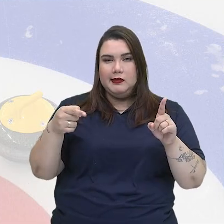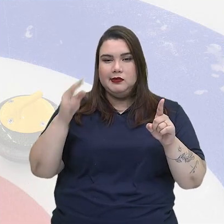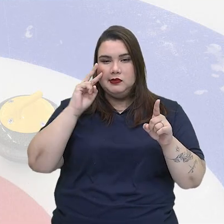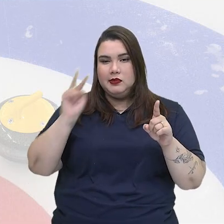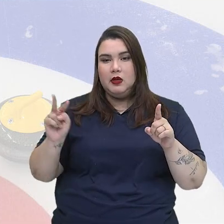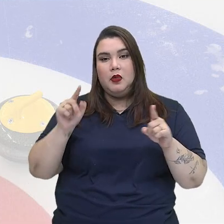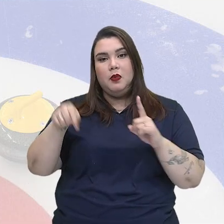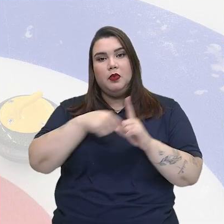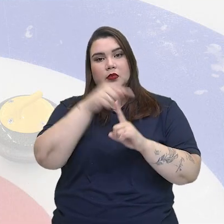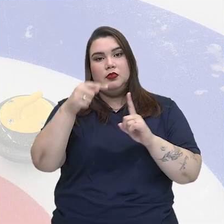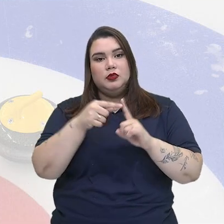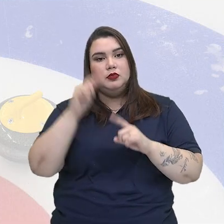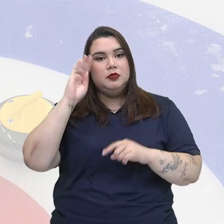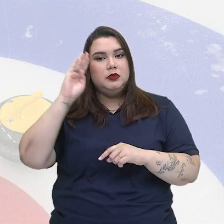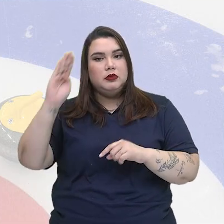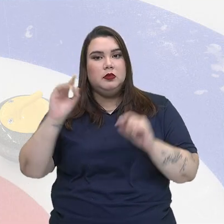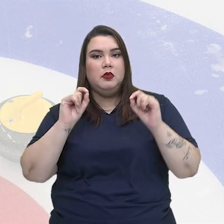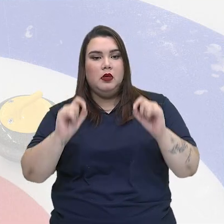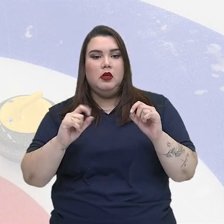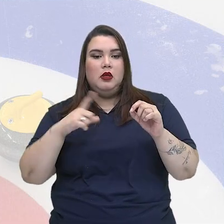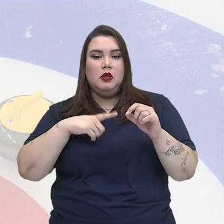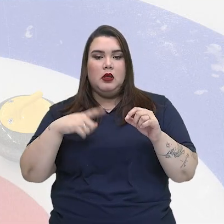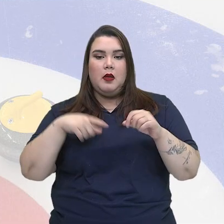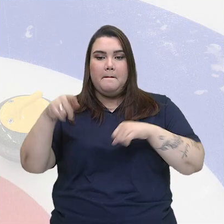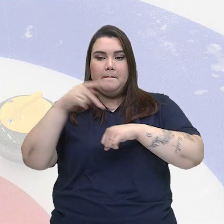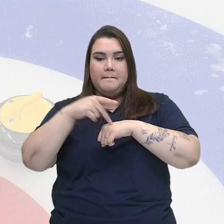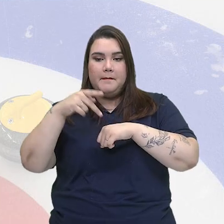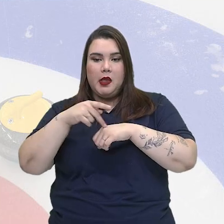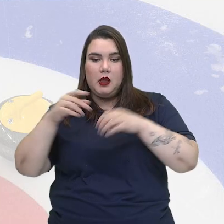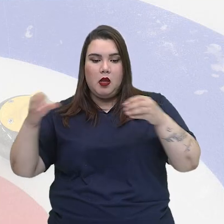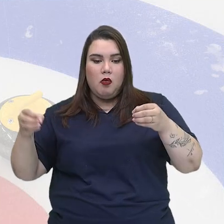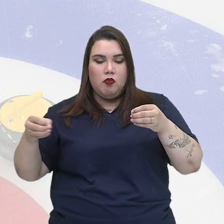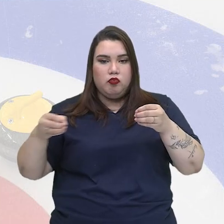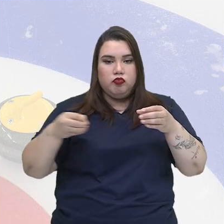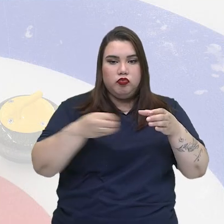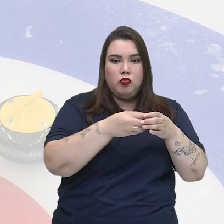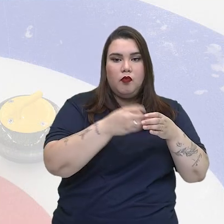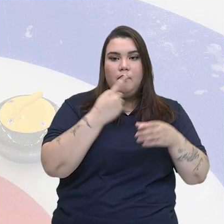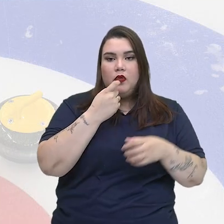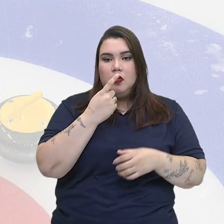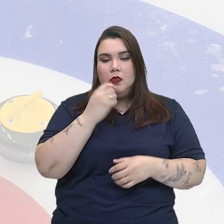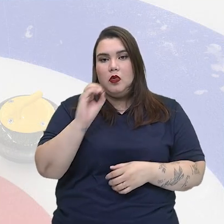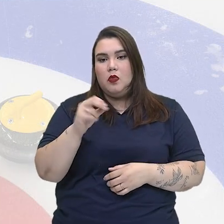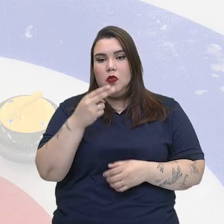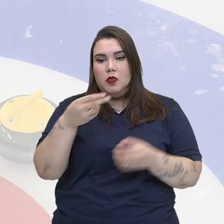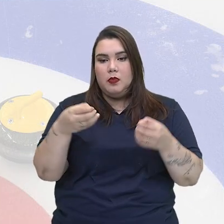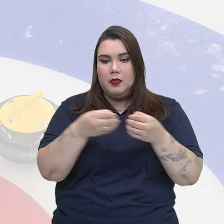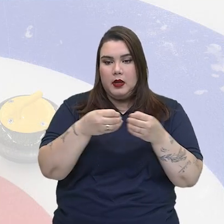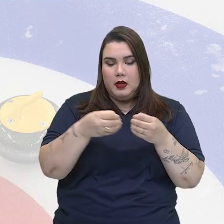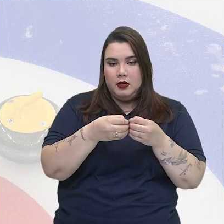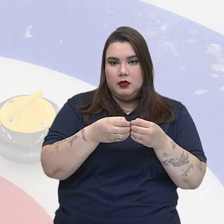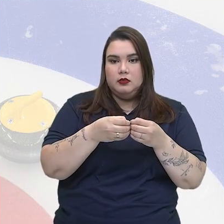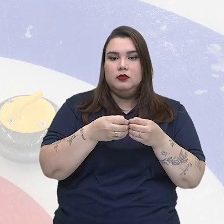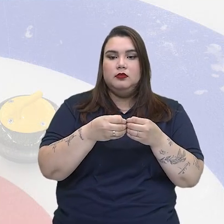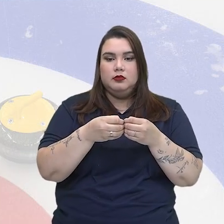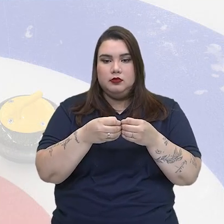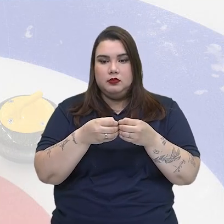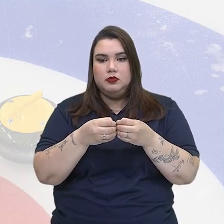esta pedra dentro do círculo vermelho ou mais aproximado, na verdade, dentro dos círculos, tá